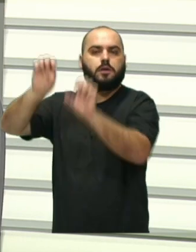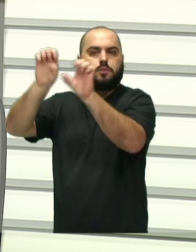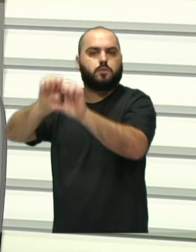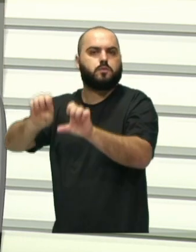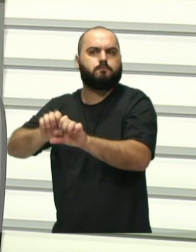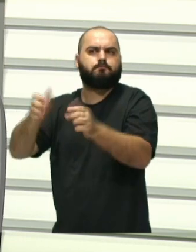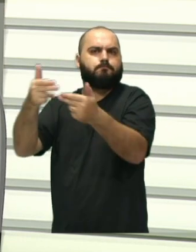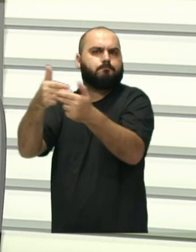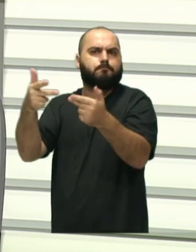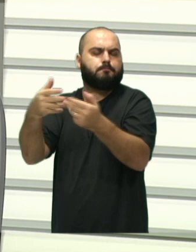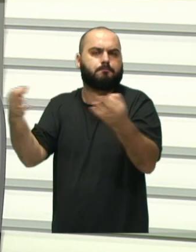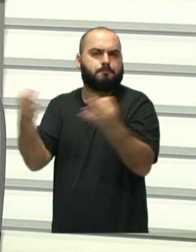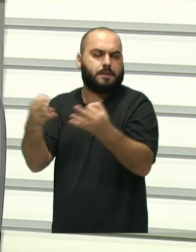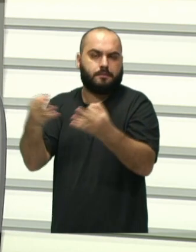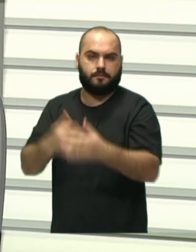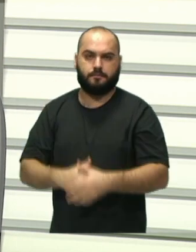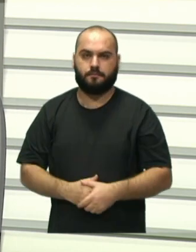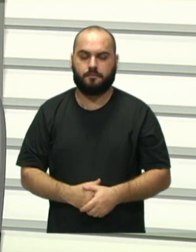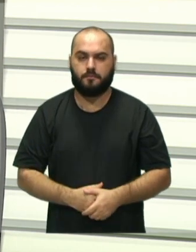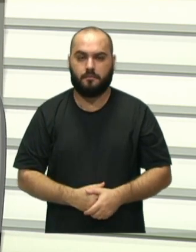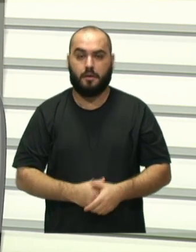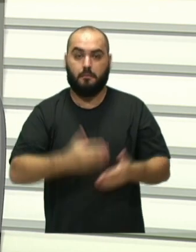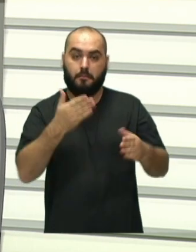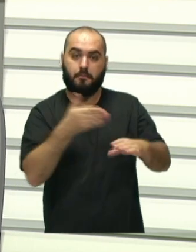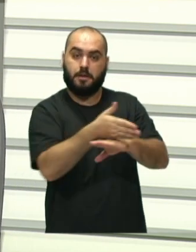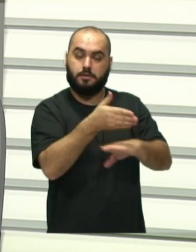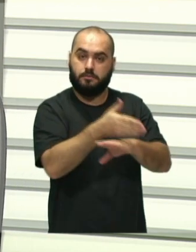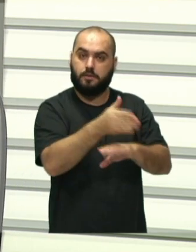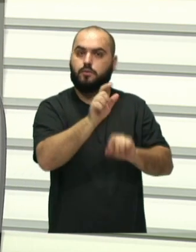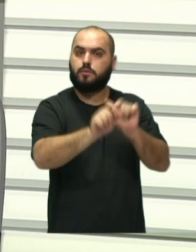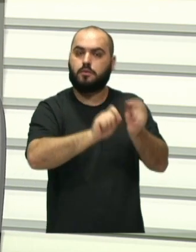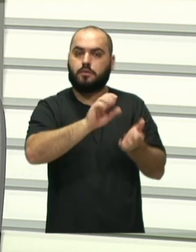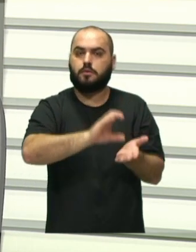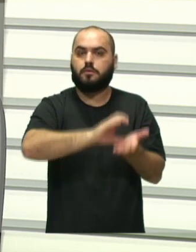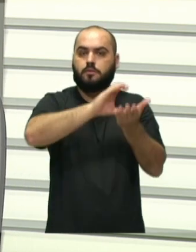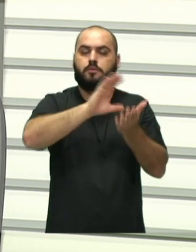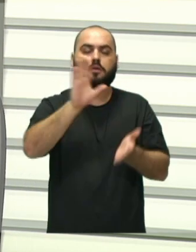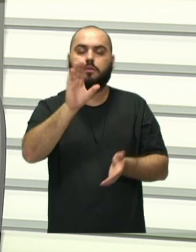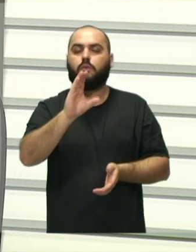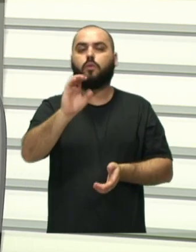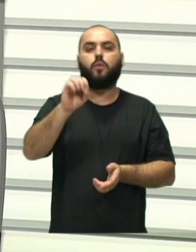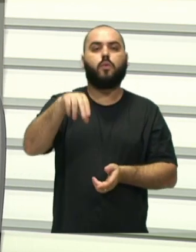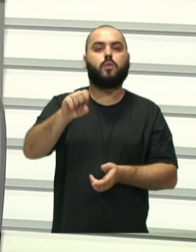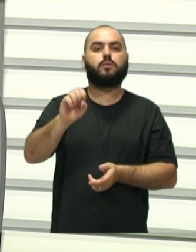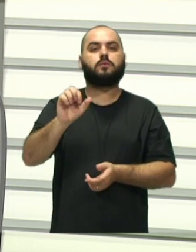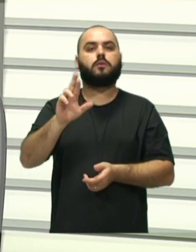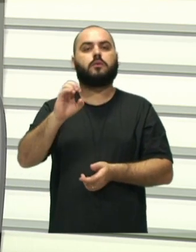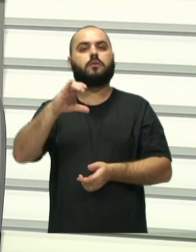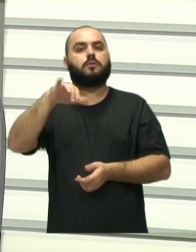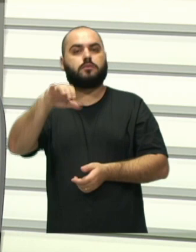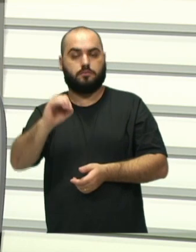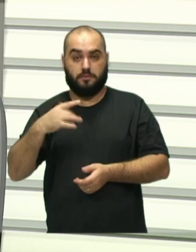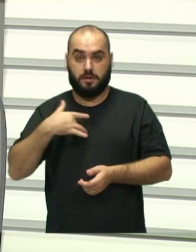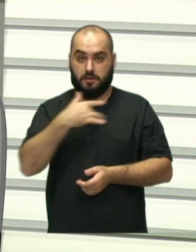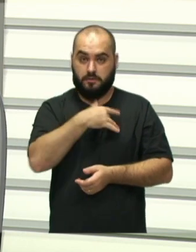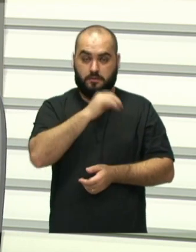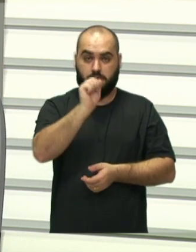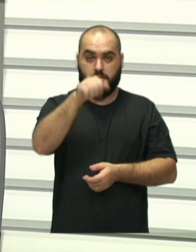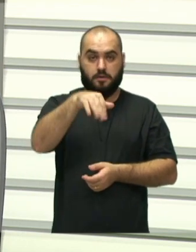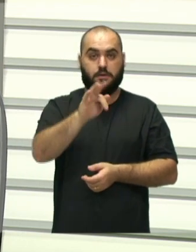várias maneiras uma é participar do Conselho o perdão consórcio intermunicipal de saúde aqui da anp